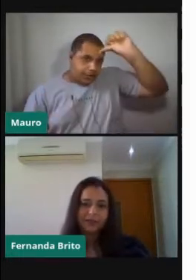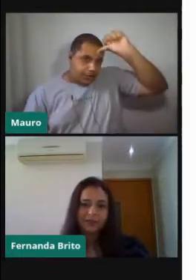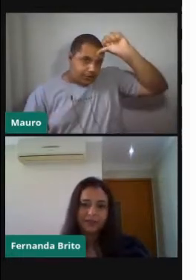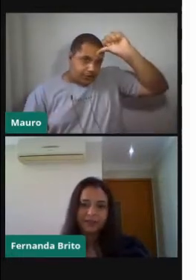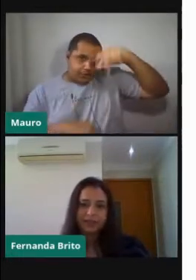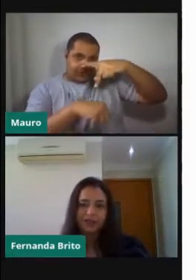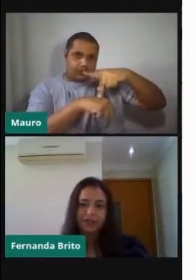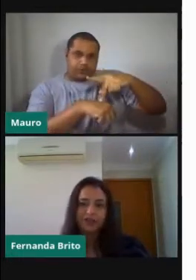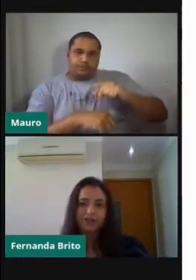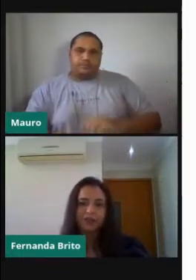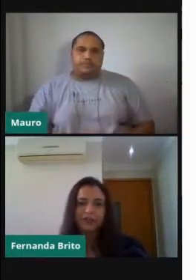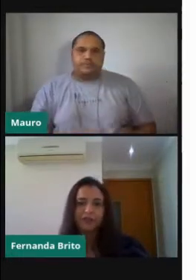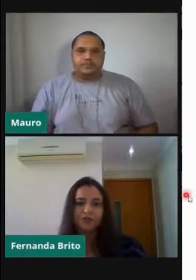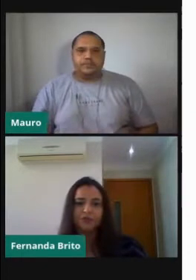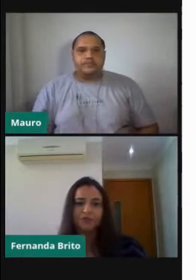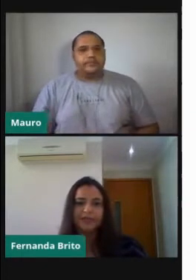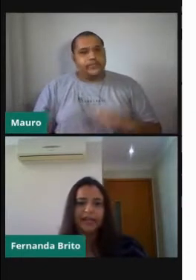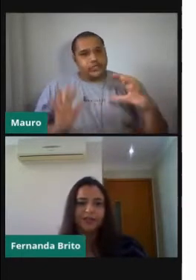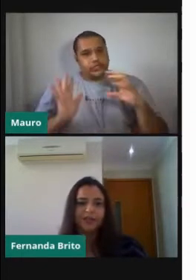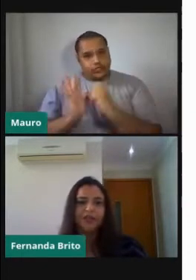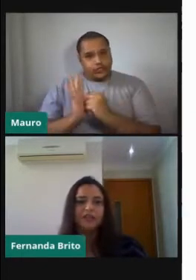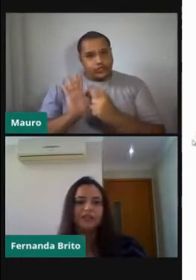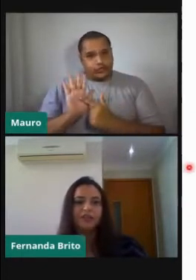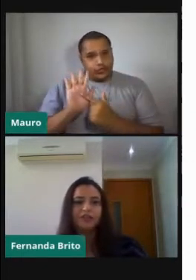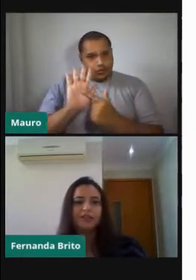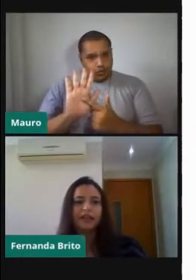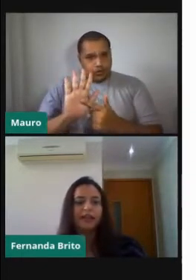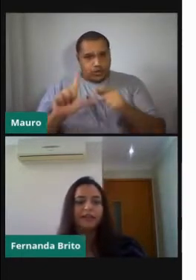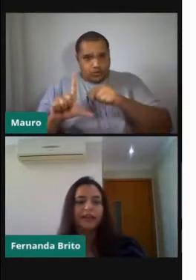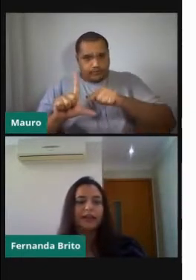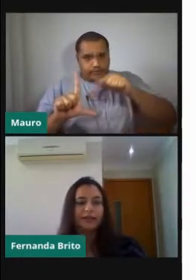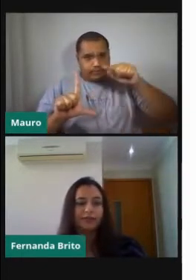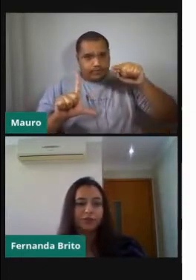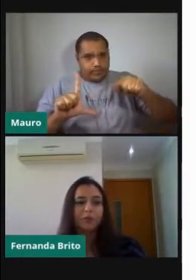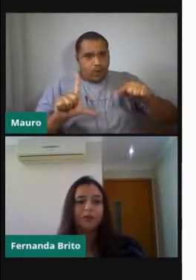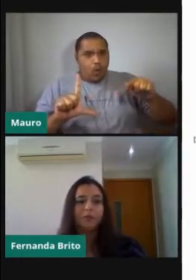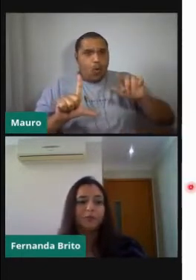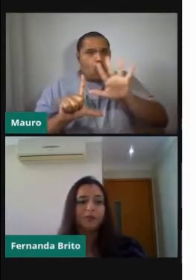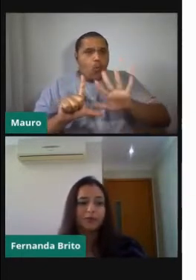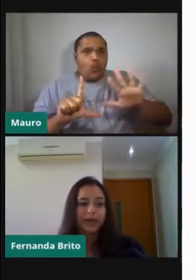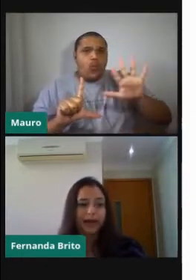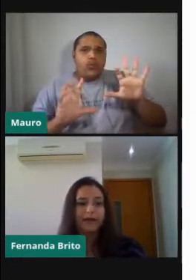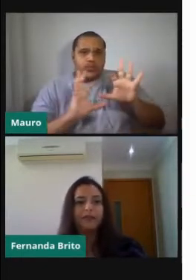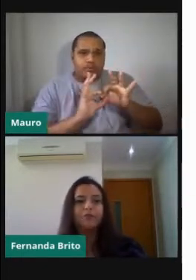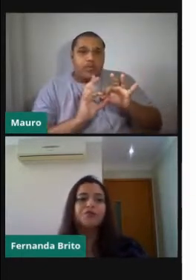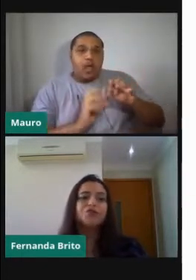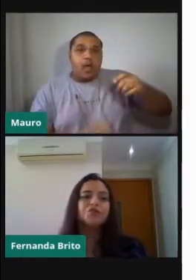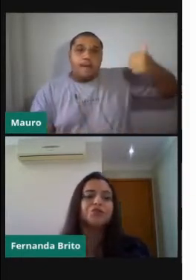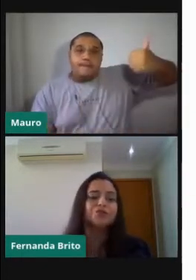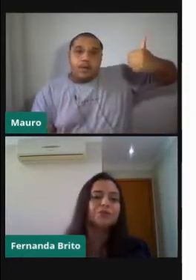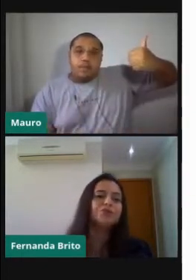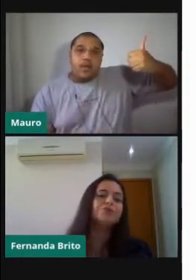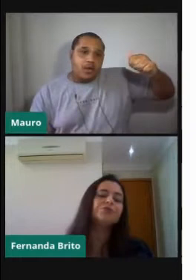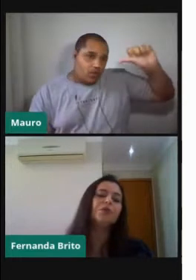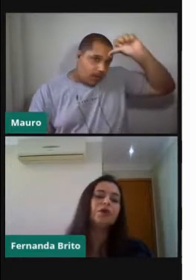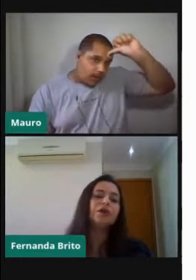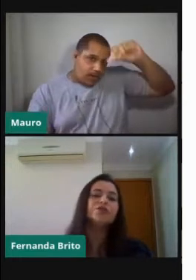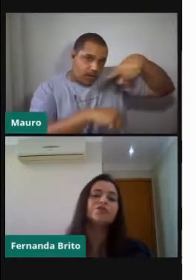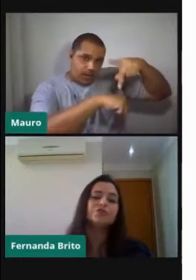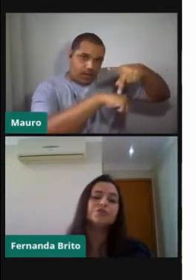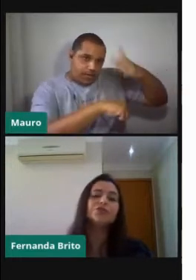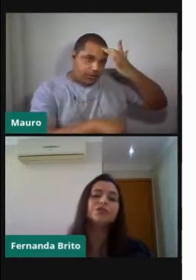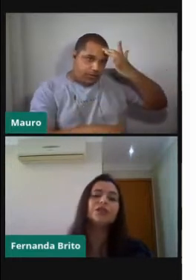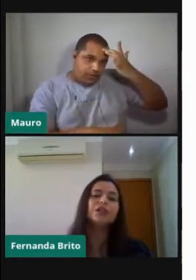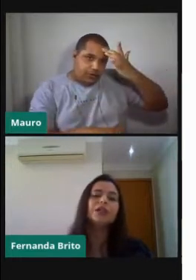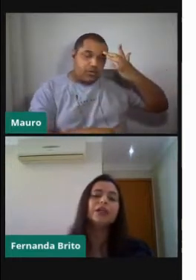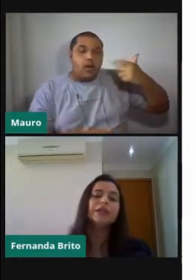Aqui, fazendo, então, esse registro, né, dos últimos 7 dias, a gente tem a Índia ocupando o 1º lugar, né, com 28 mil